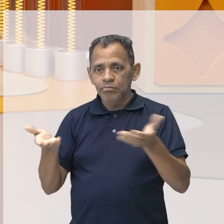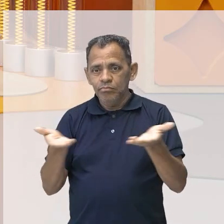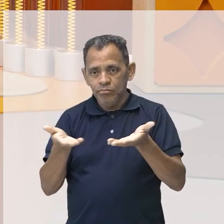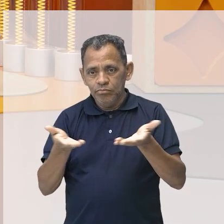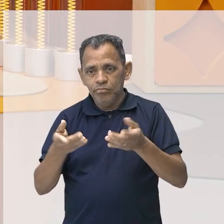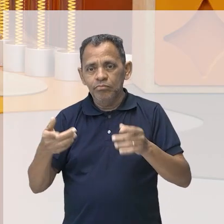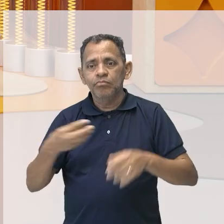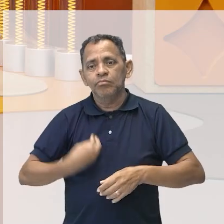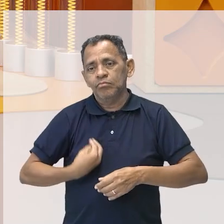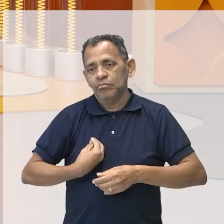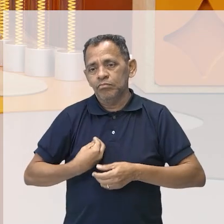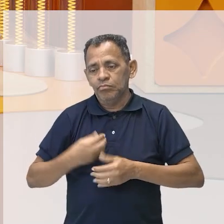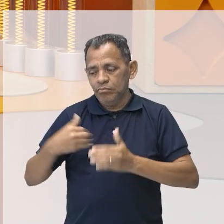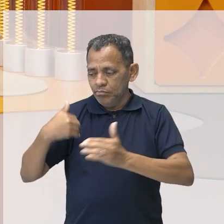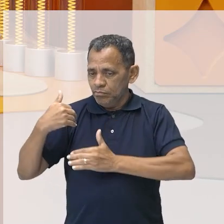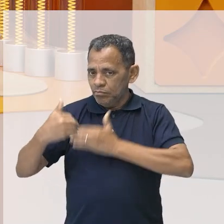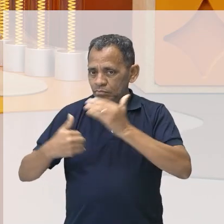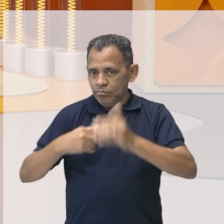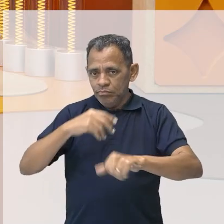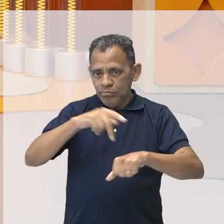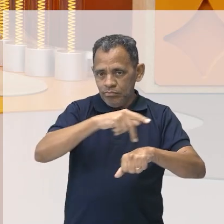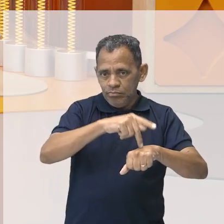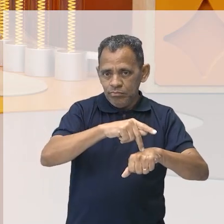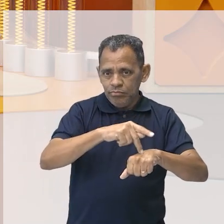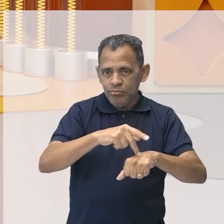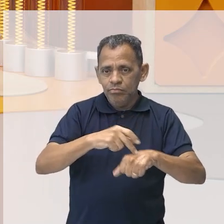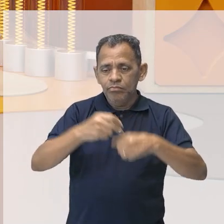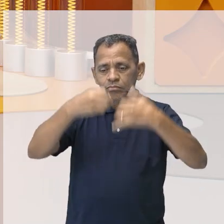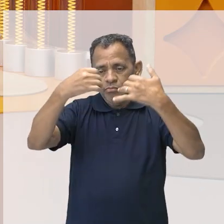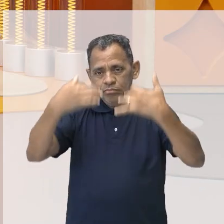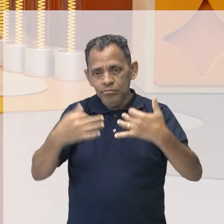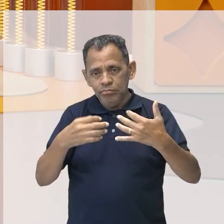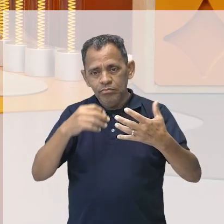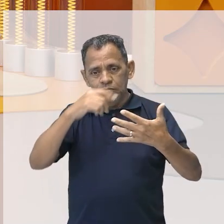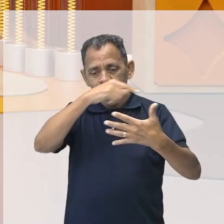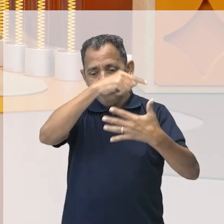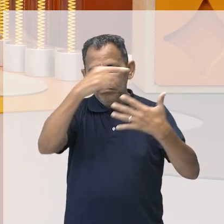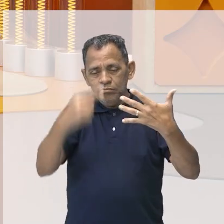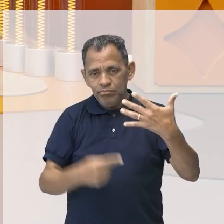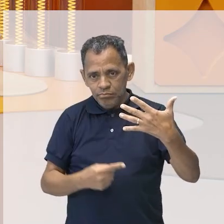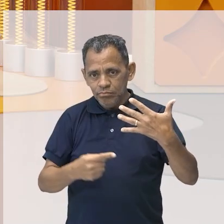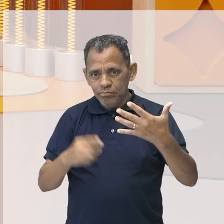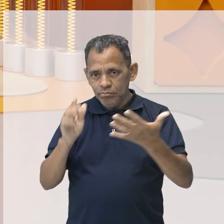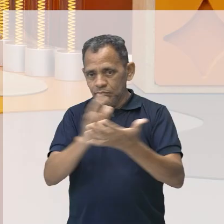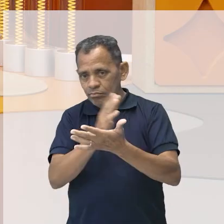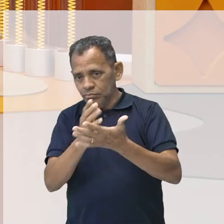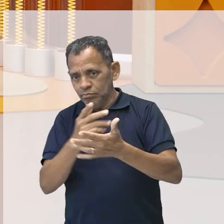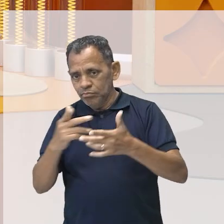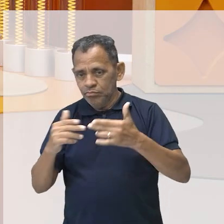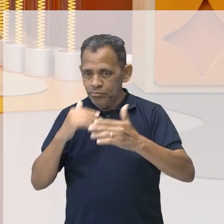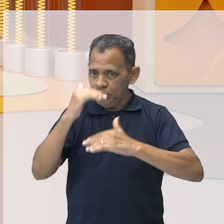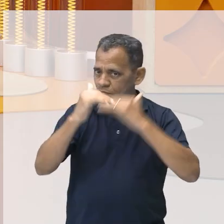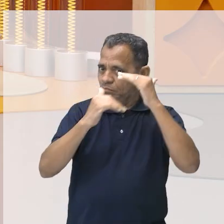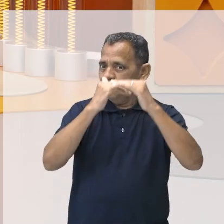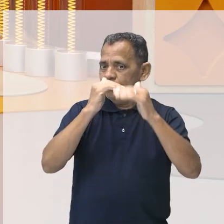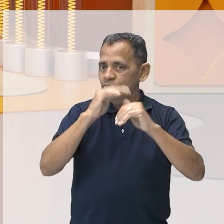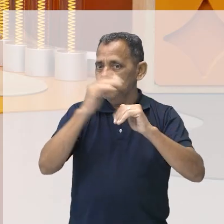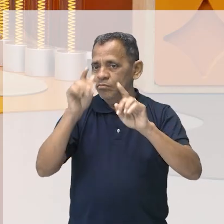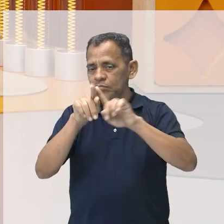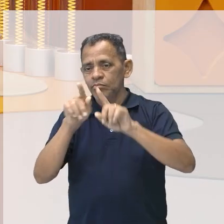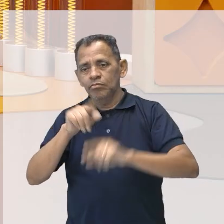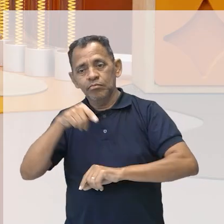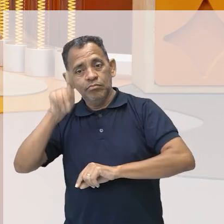o desenvolvimento aí desses países. Como eu falei para vocês, uns se desenvolvendo mais e outros se